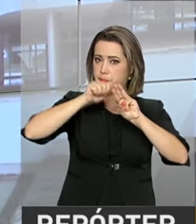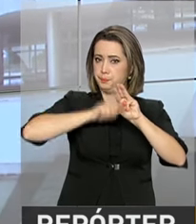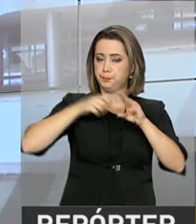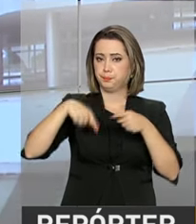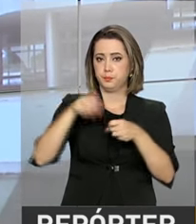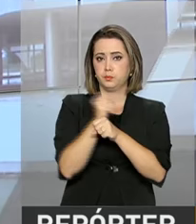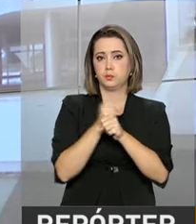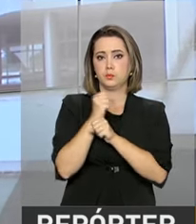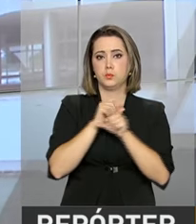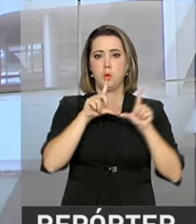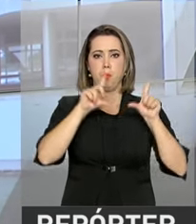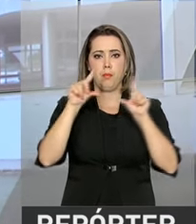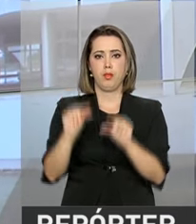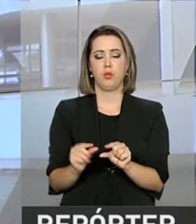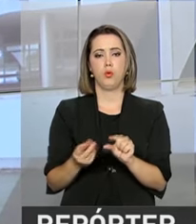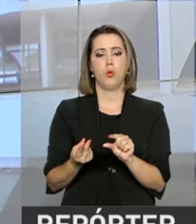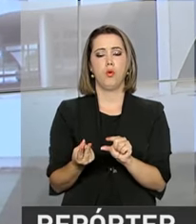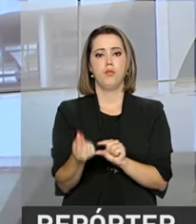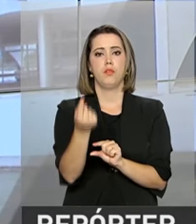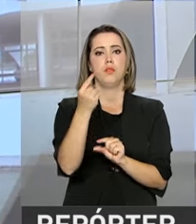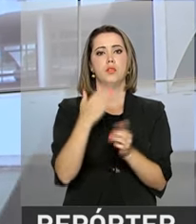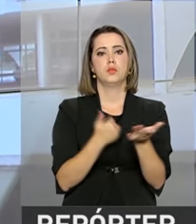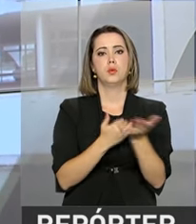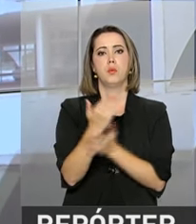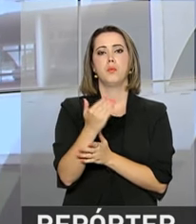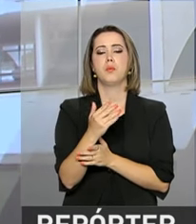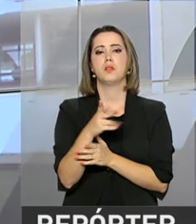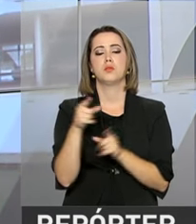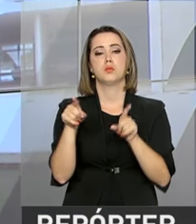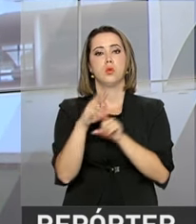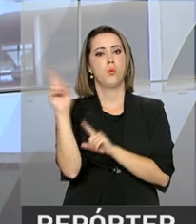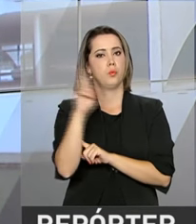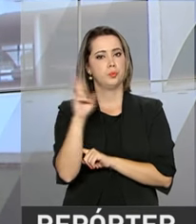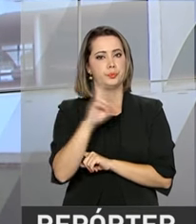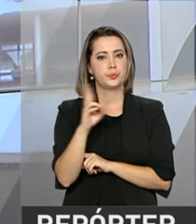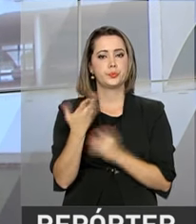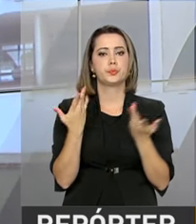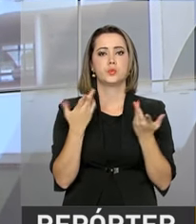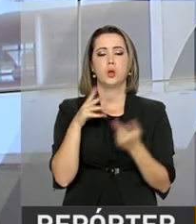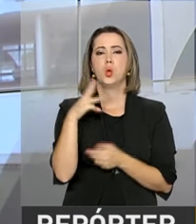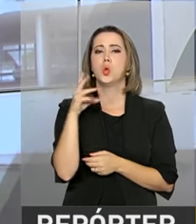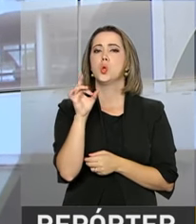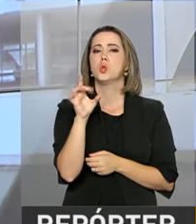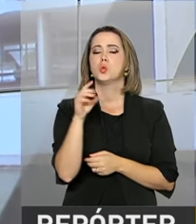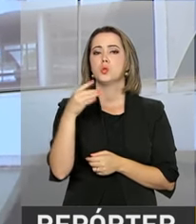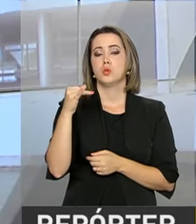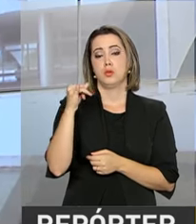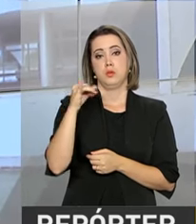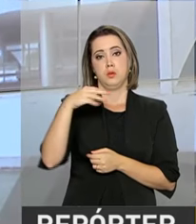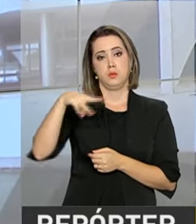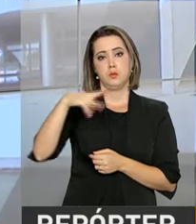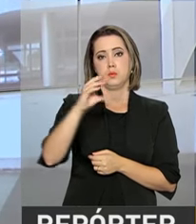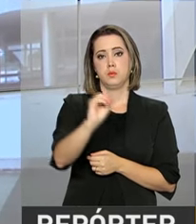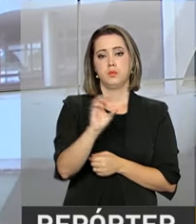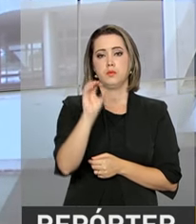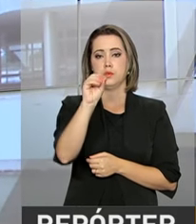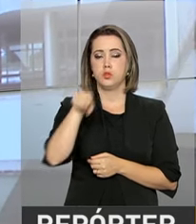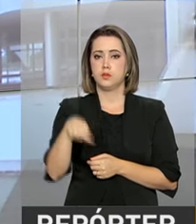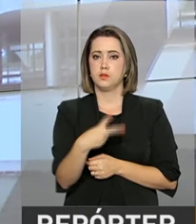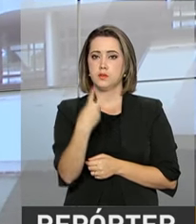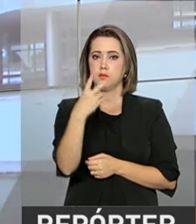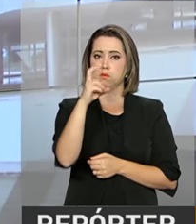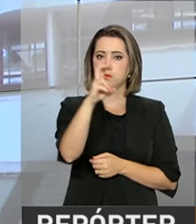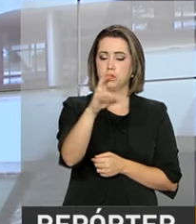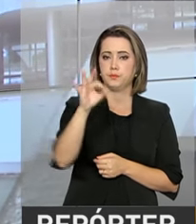Real. Considerando apenas o mês de março, o IPCA foi de 0,25%, o menor resultado dos